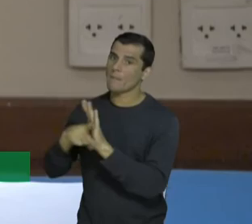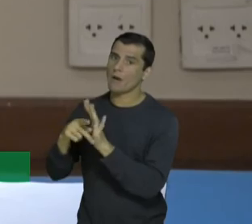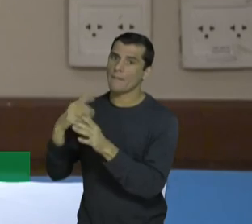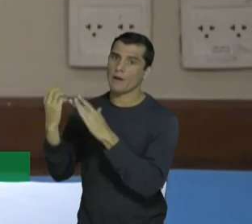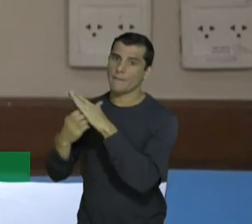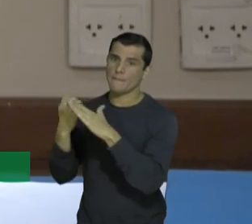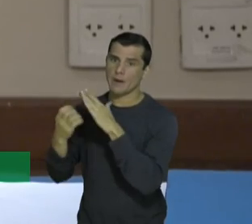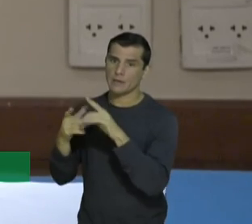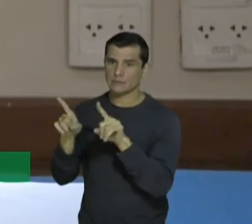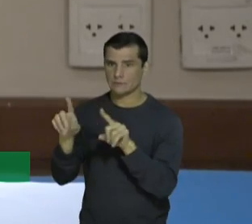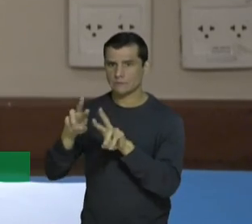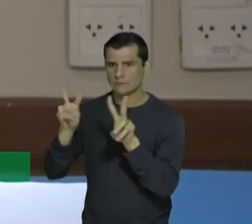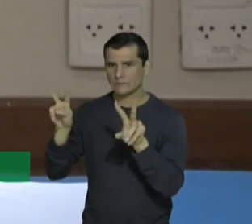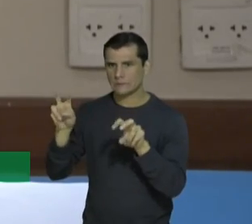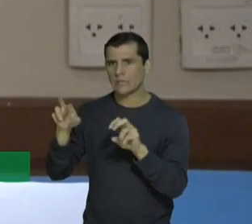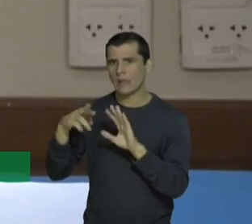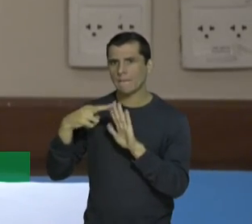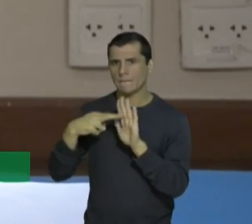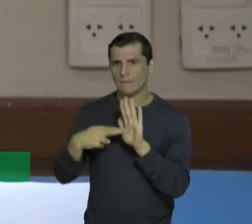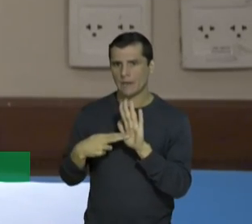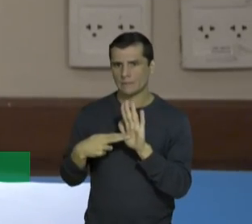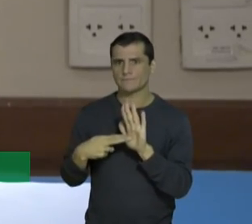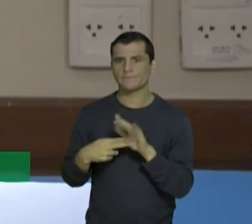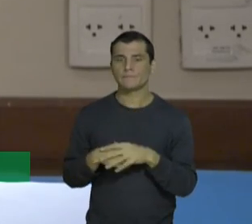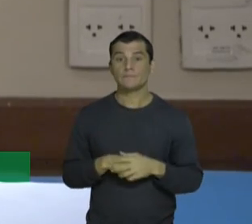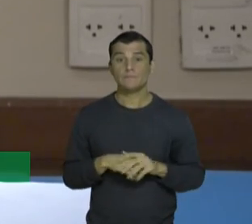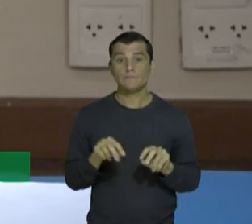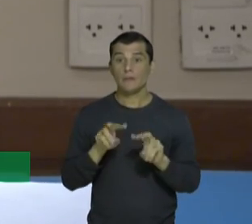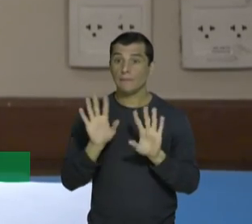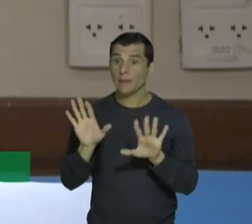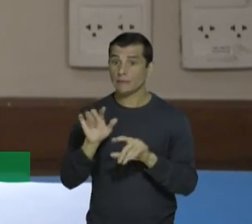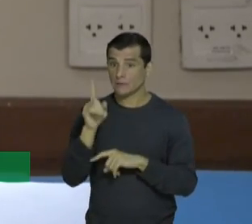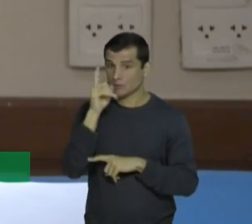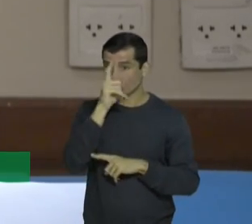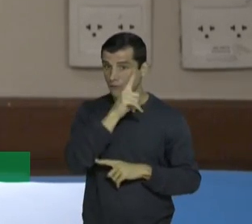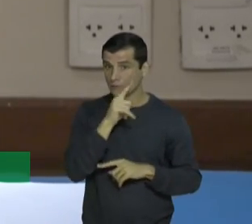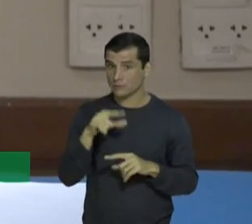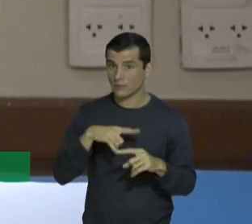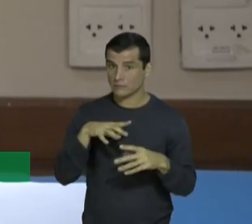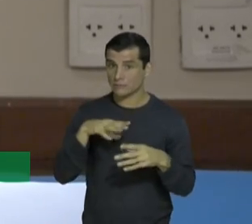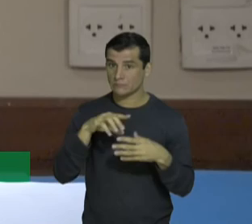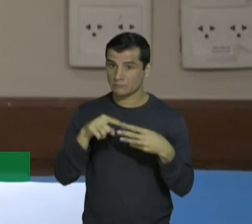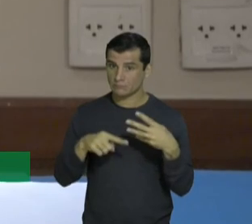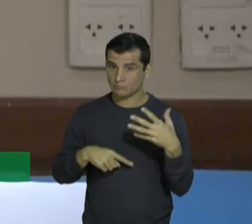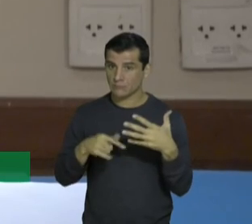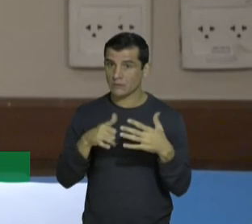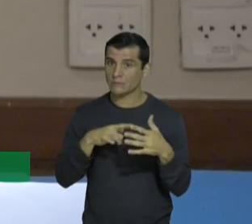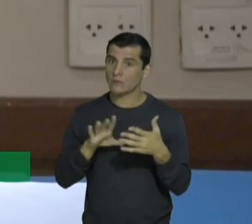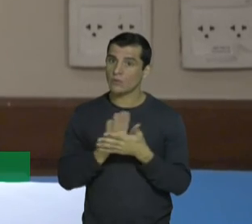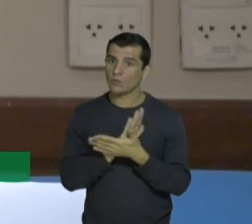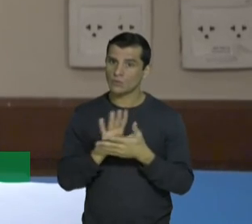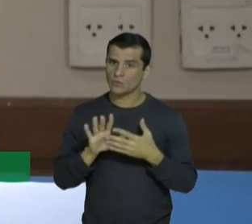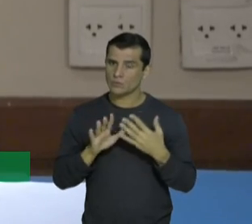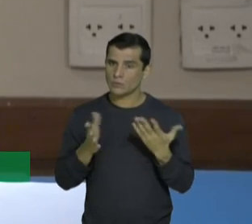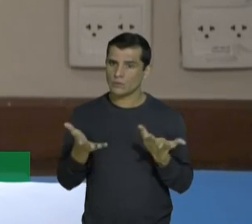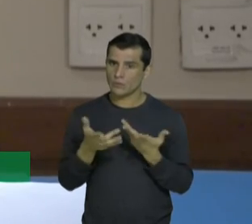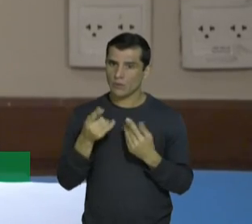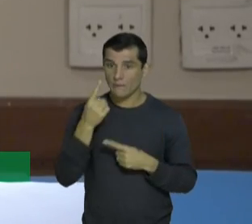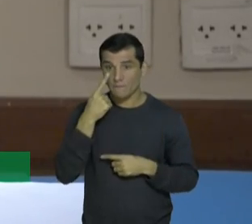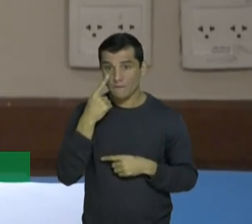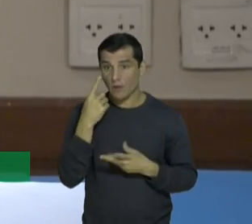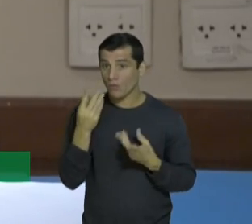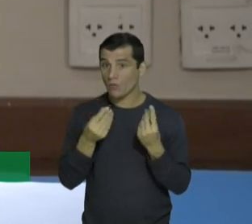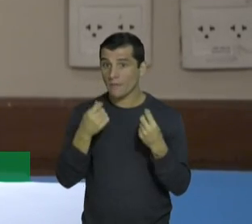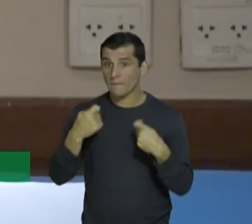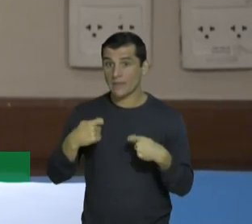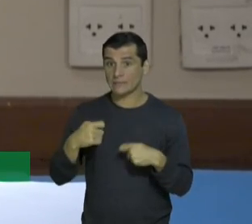regulatório né E para encerrar essa parte das dificuldades não esquecer foi pouco mencionado aqui pelo menos enquanto eu estava que tem que passar por